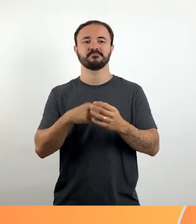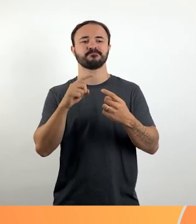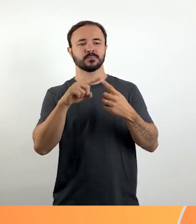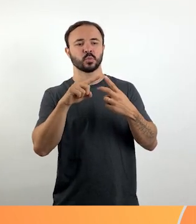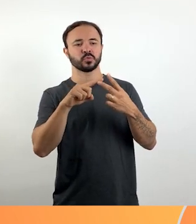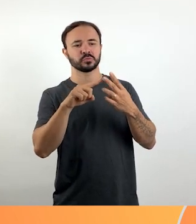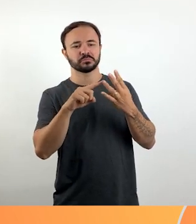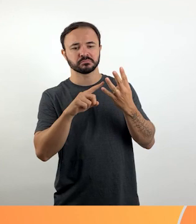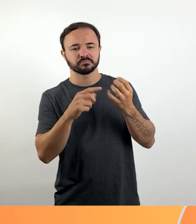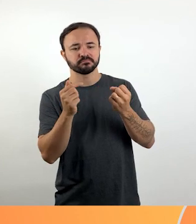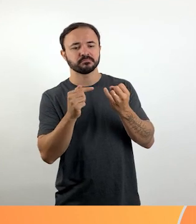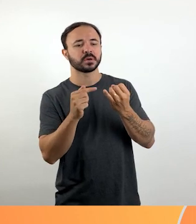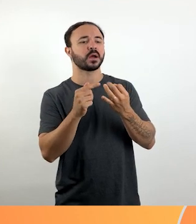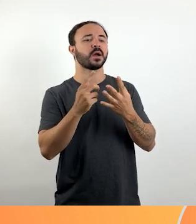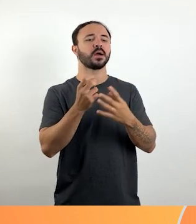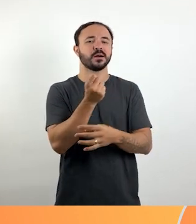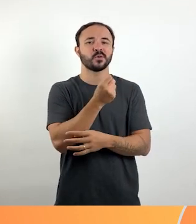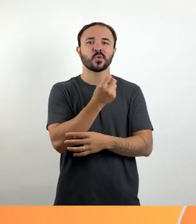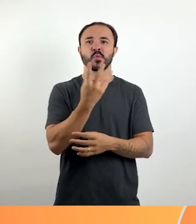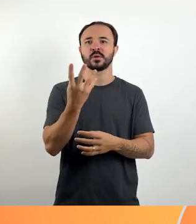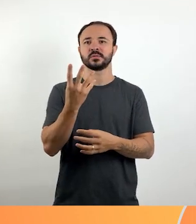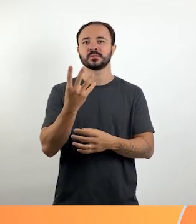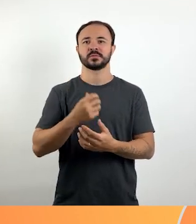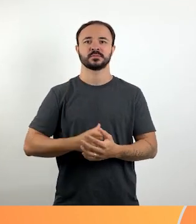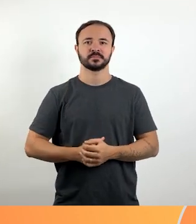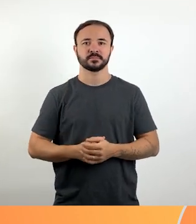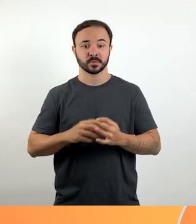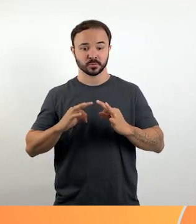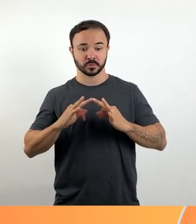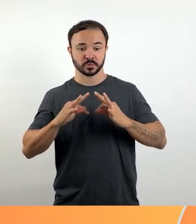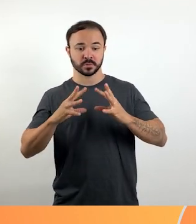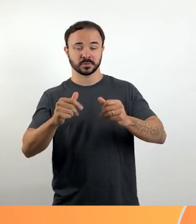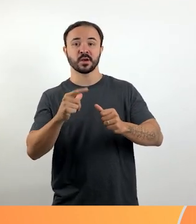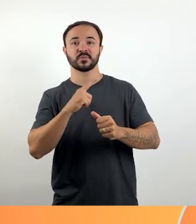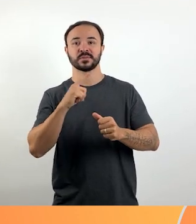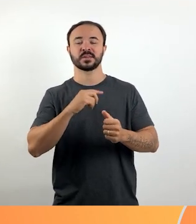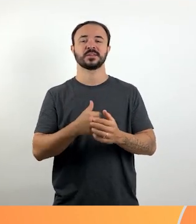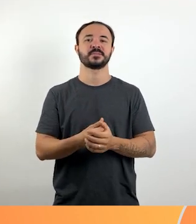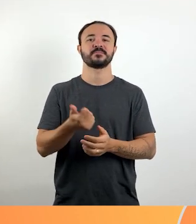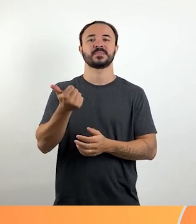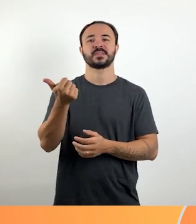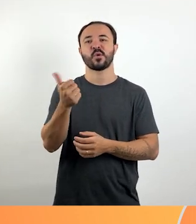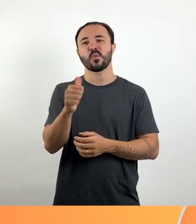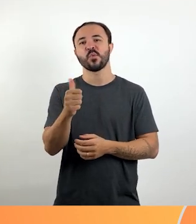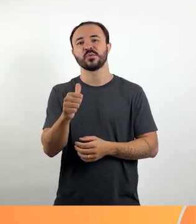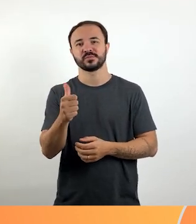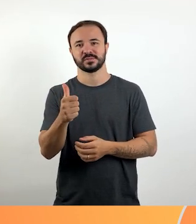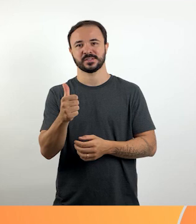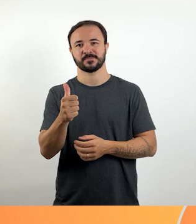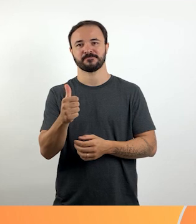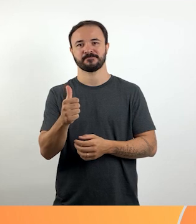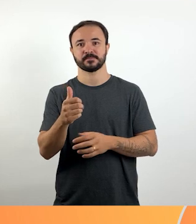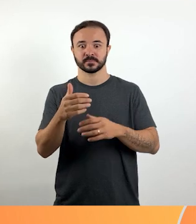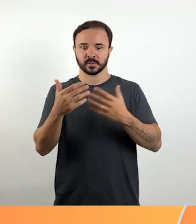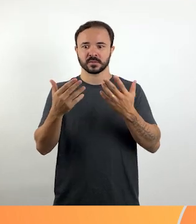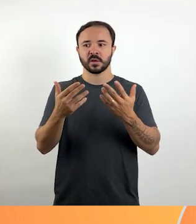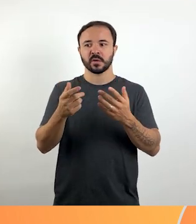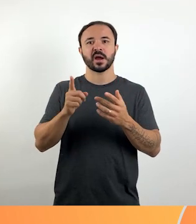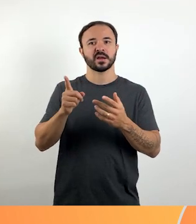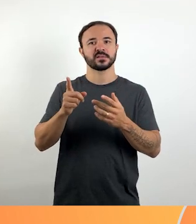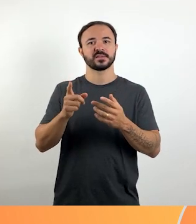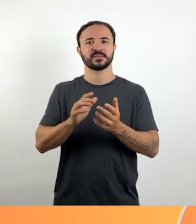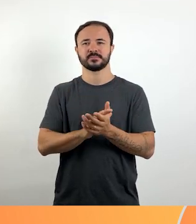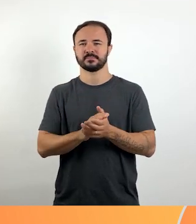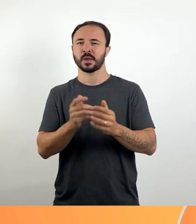4, 5, 6, 7, 8, 9, 10, 11. Então eu posso falar que